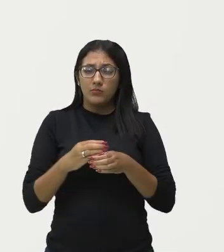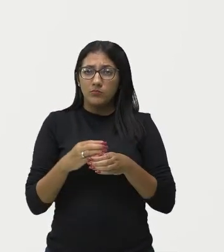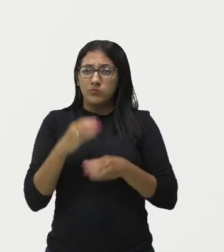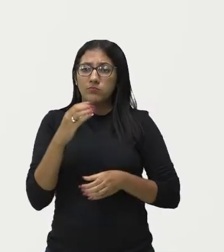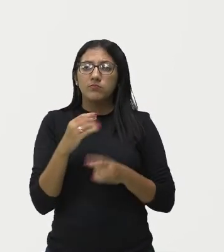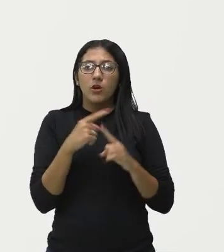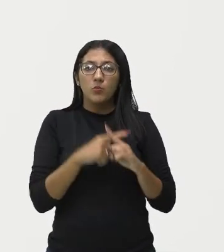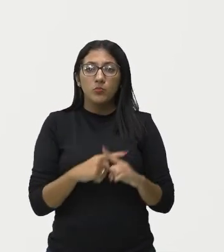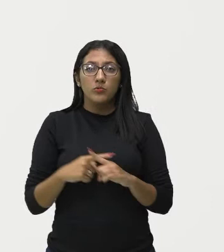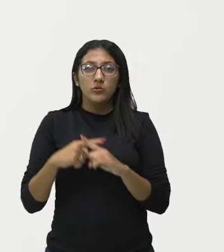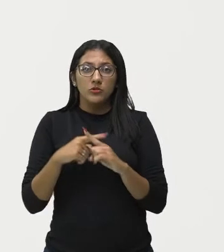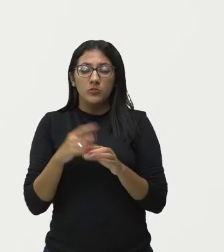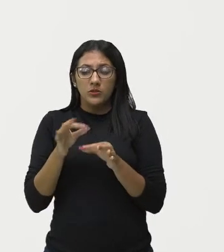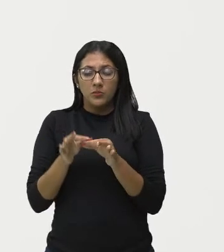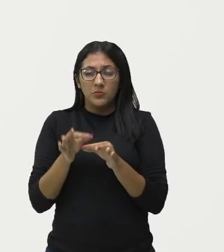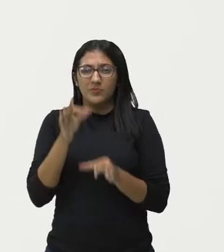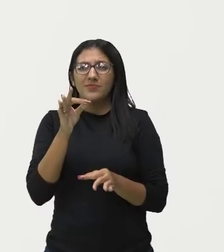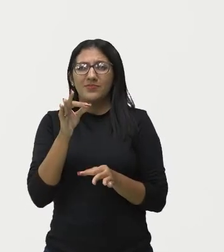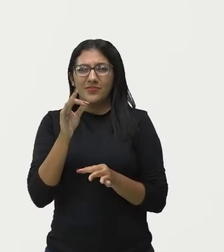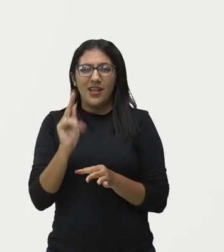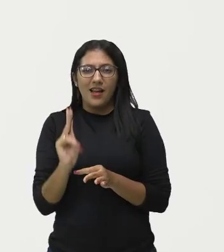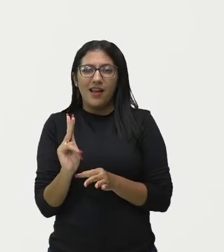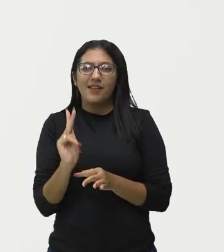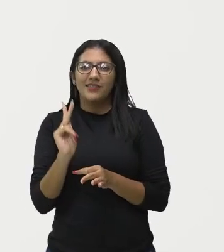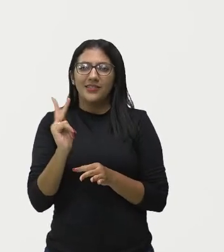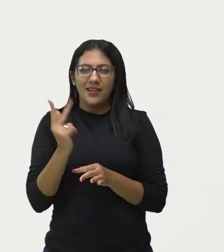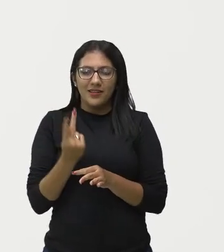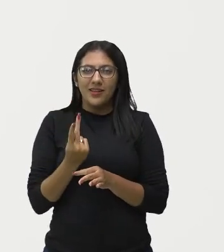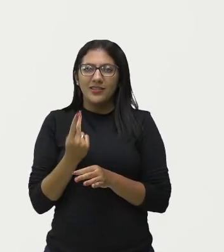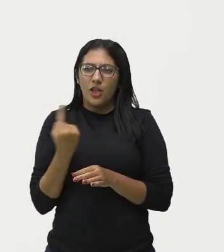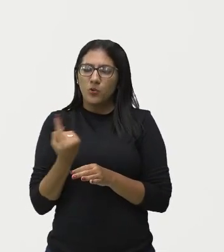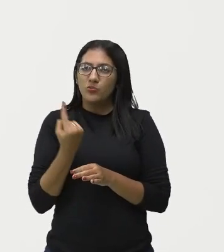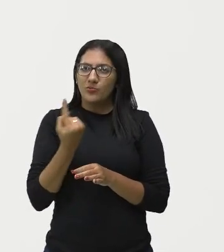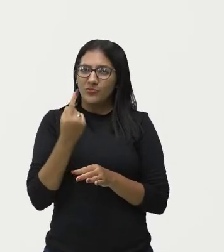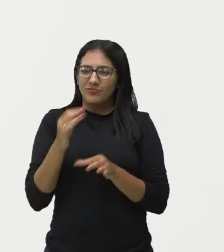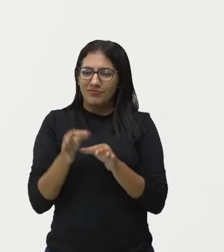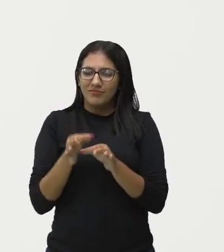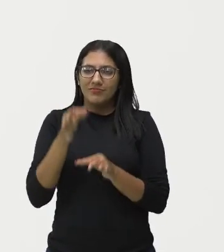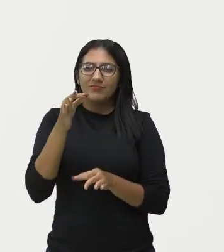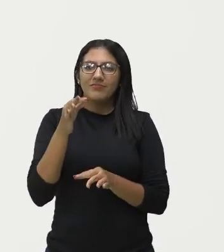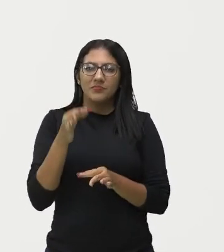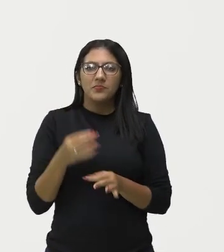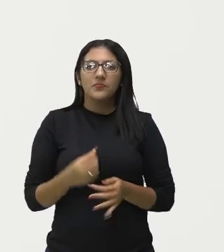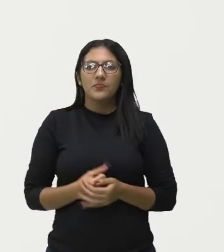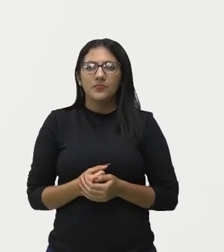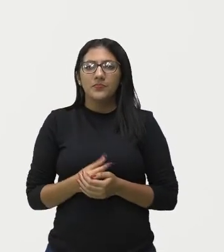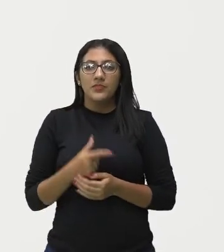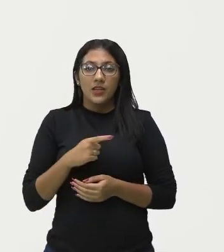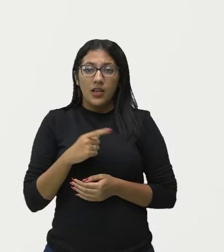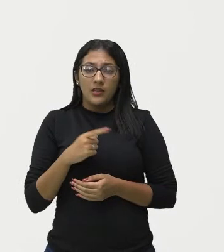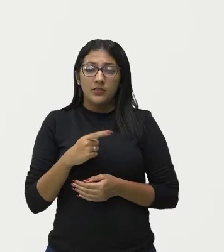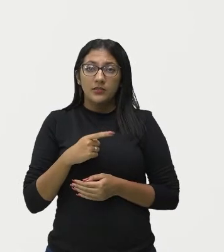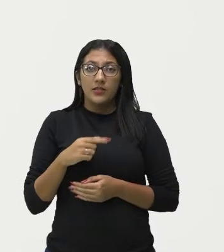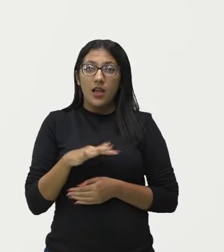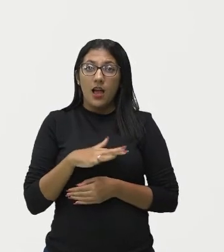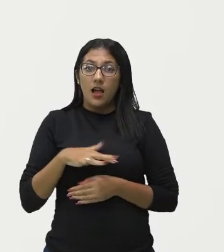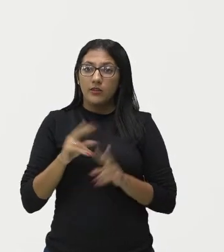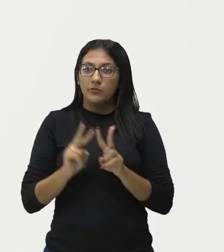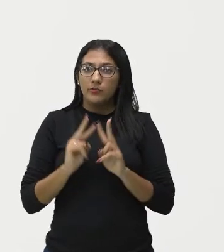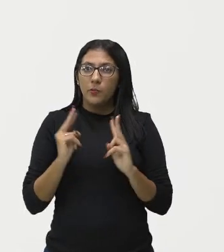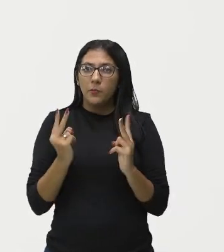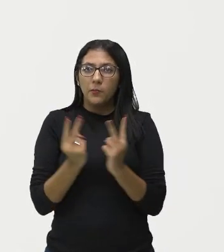circunferência multiplicada por h, que é a altura do cilindro, né, nós teremos o seu